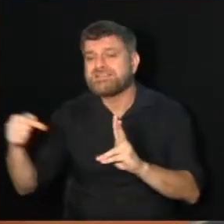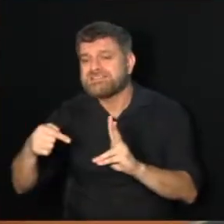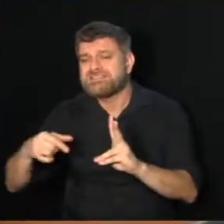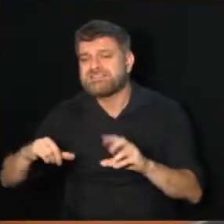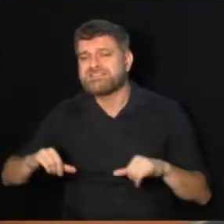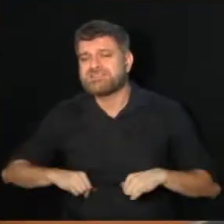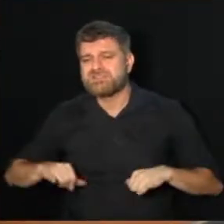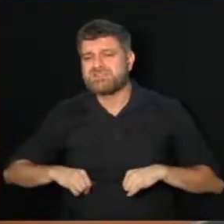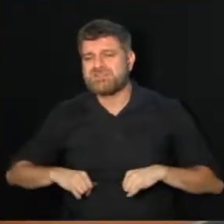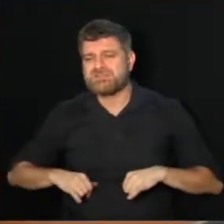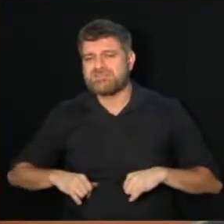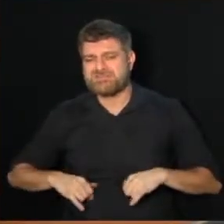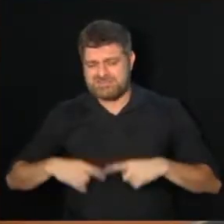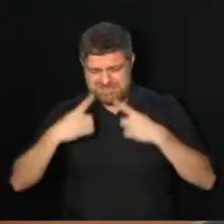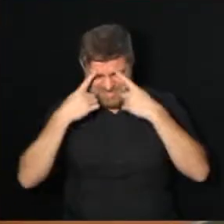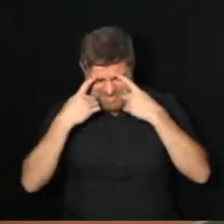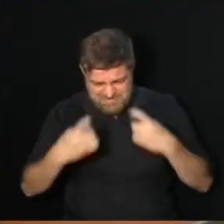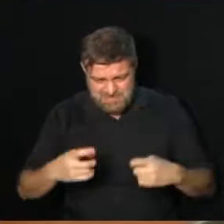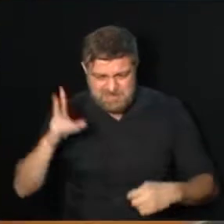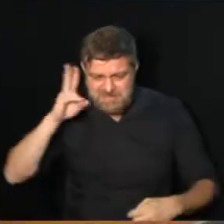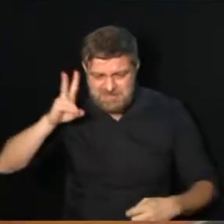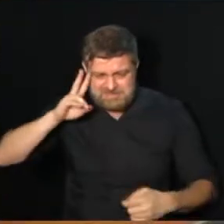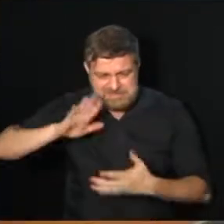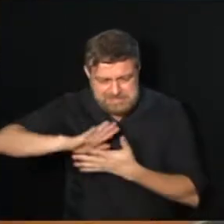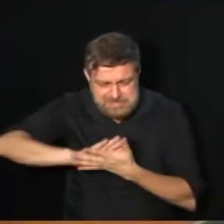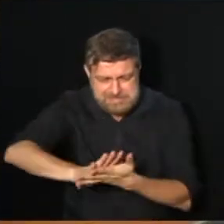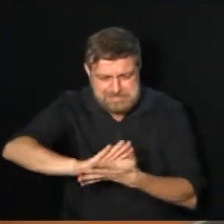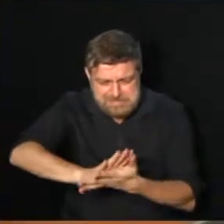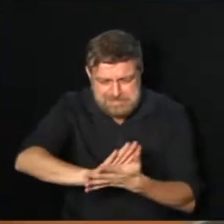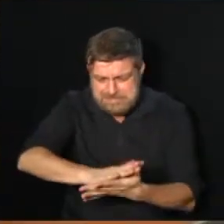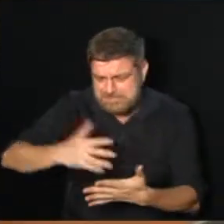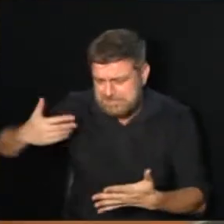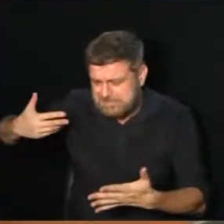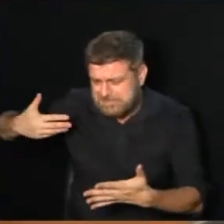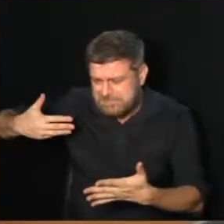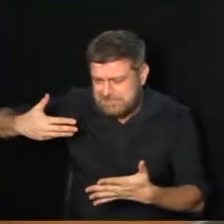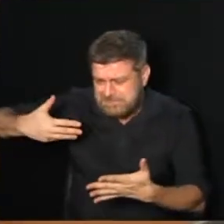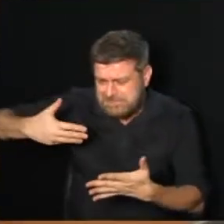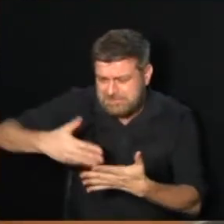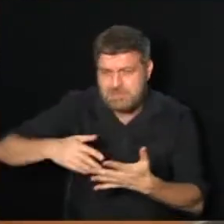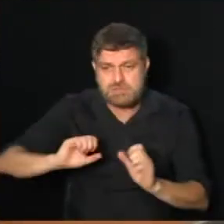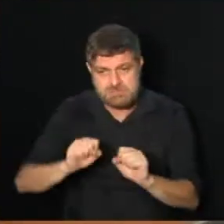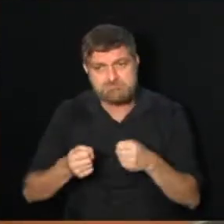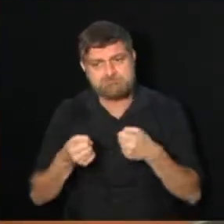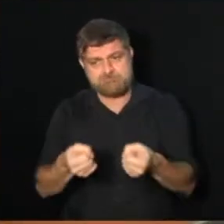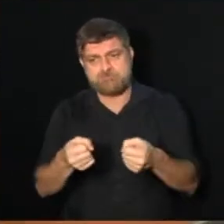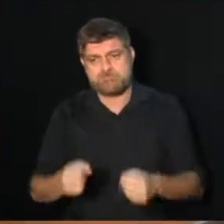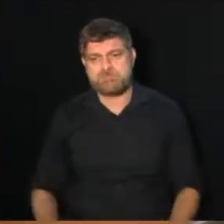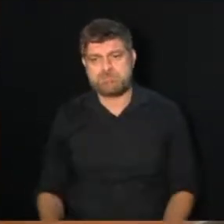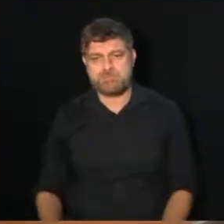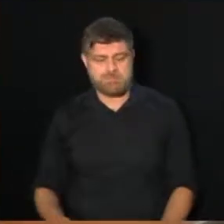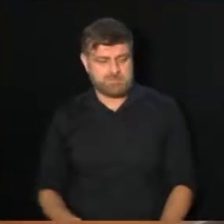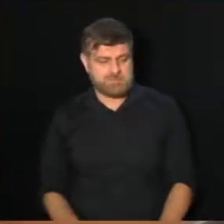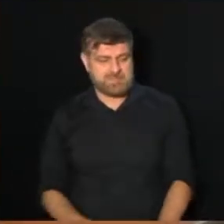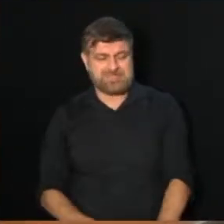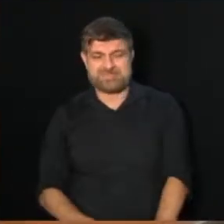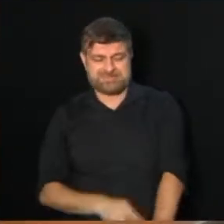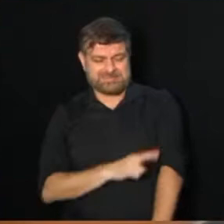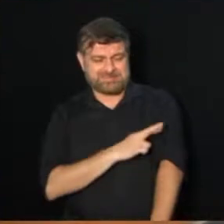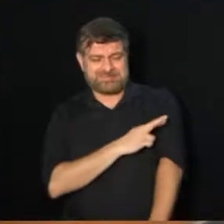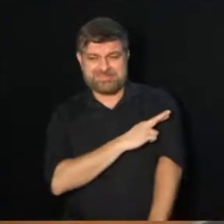uma violência histórica e que continua e que se perpetua, que a gente tem que lutar. O racismo,